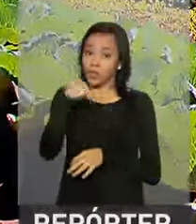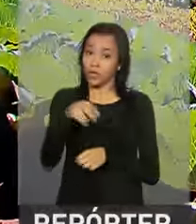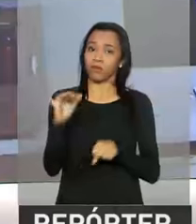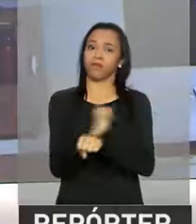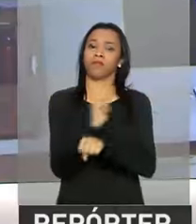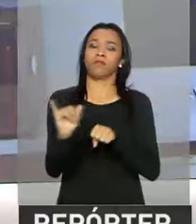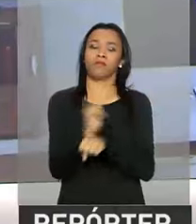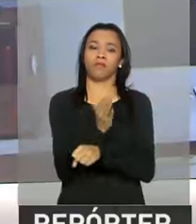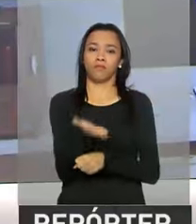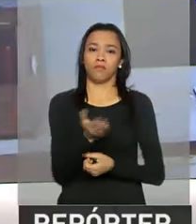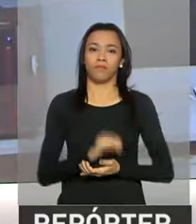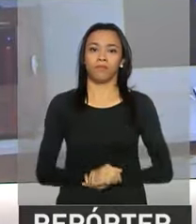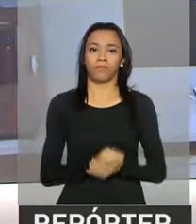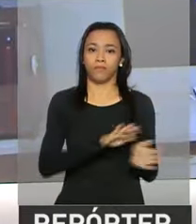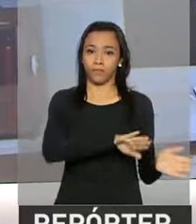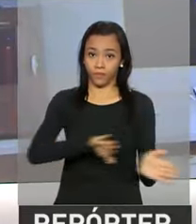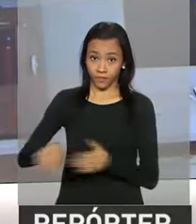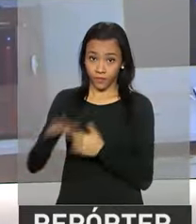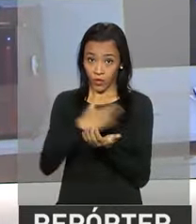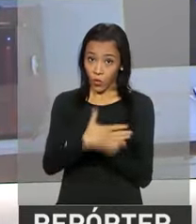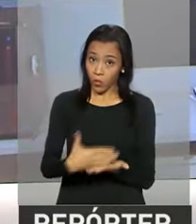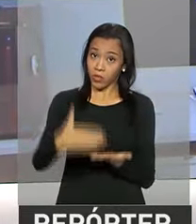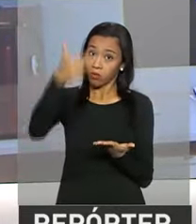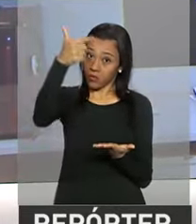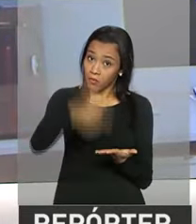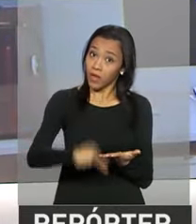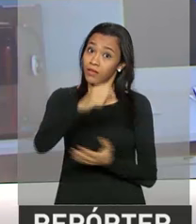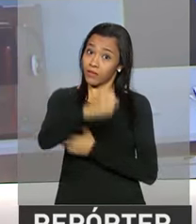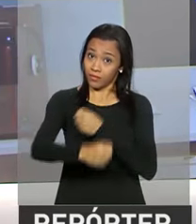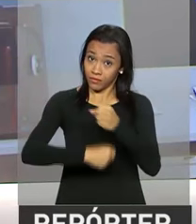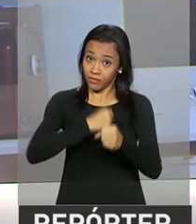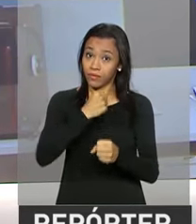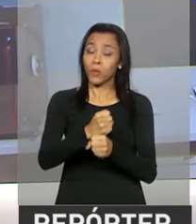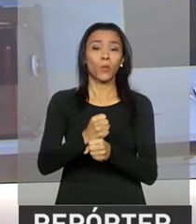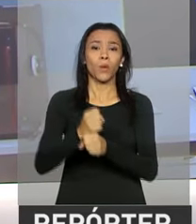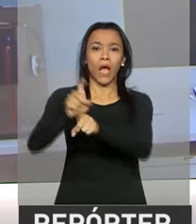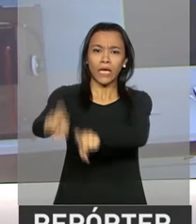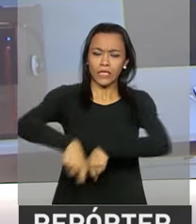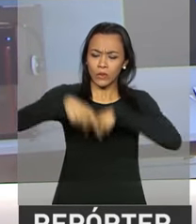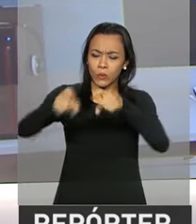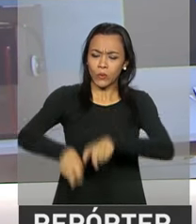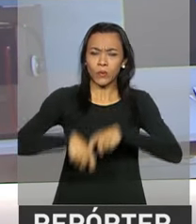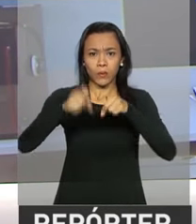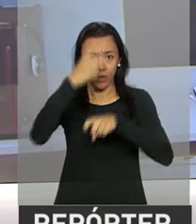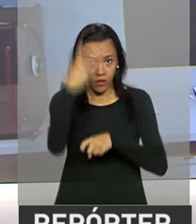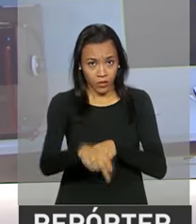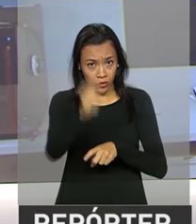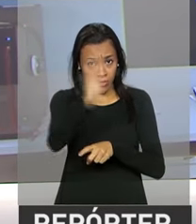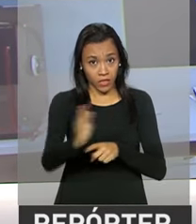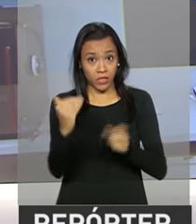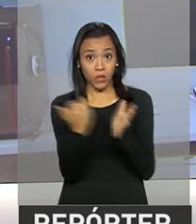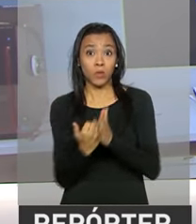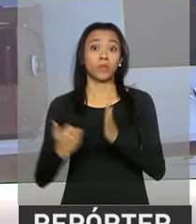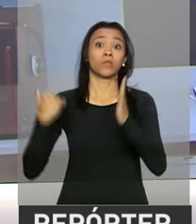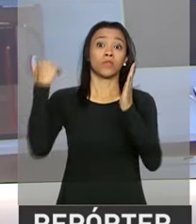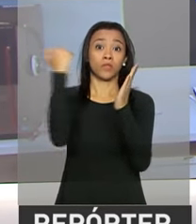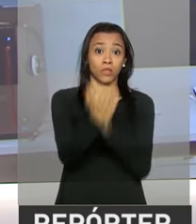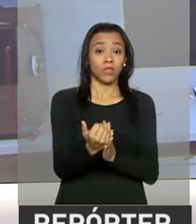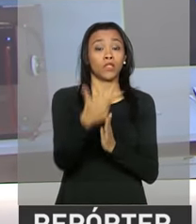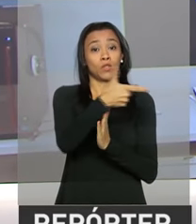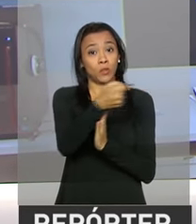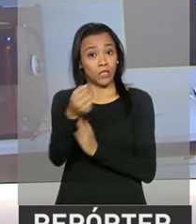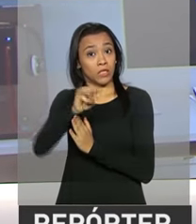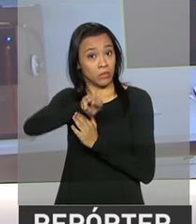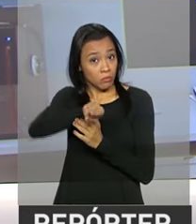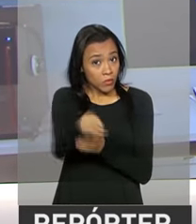produção. E começou mais um ano agrícola. A expectativa é que a produção nacional passe de 200 milhões de